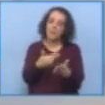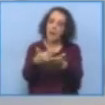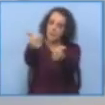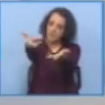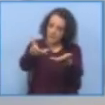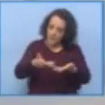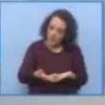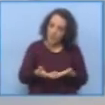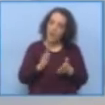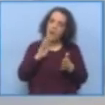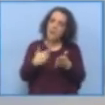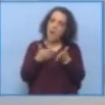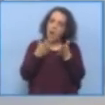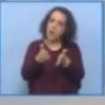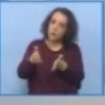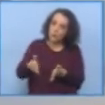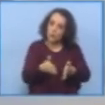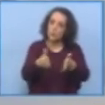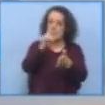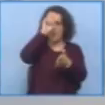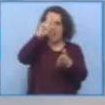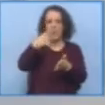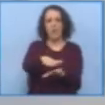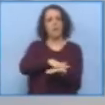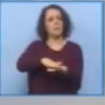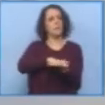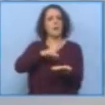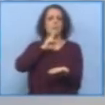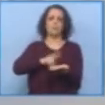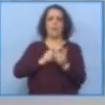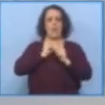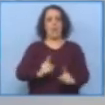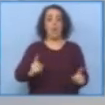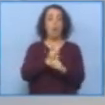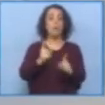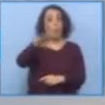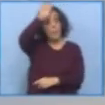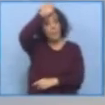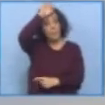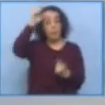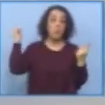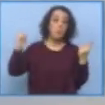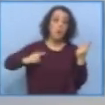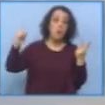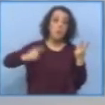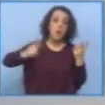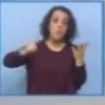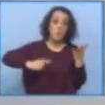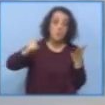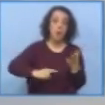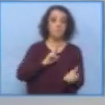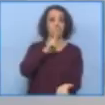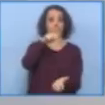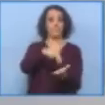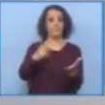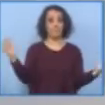desenvolver e a situar no real. Porque eu também, aquilo que os Papas têm vindo a dizer nas Jornadas Mundiais da